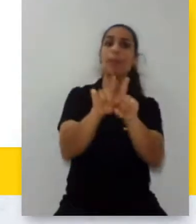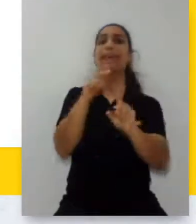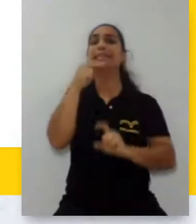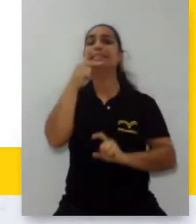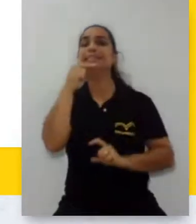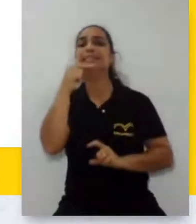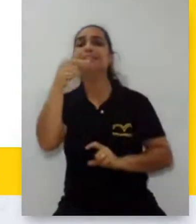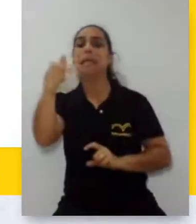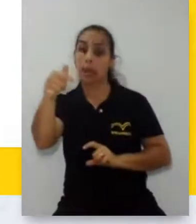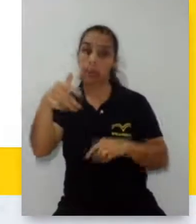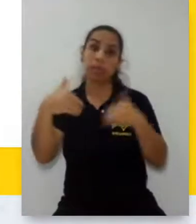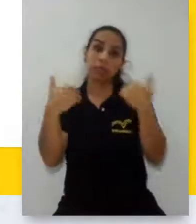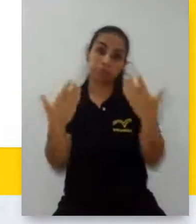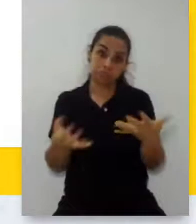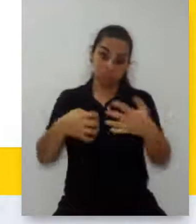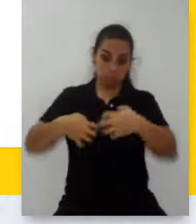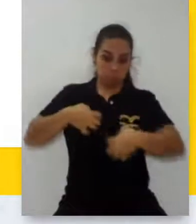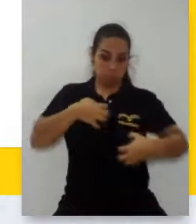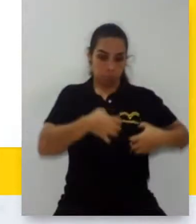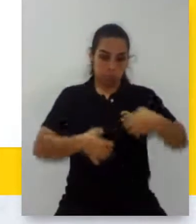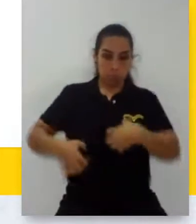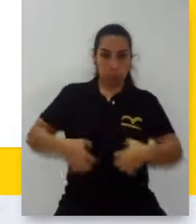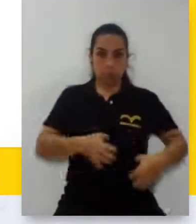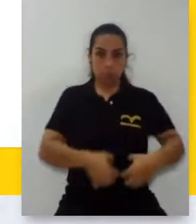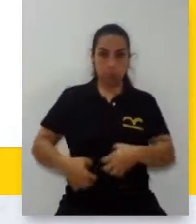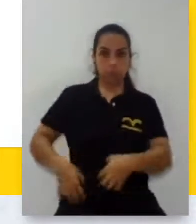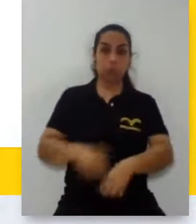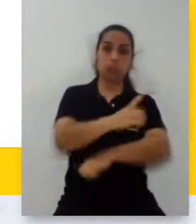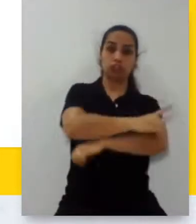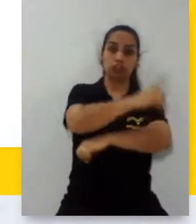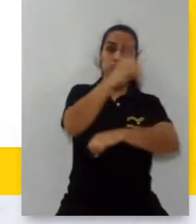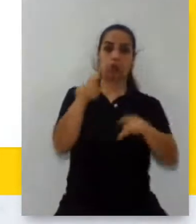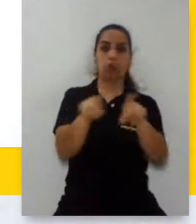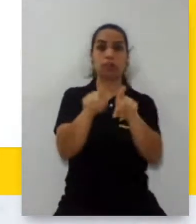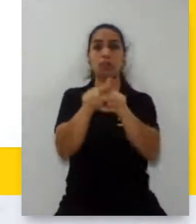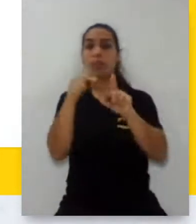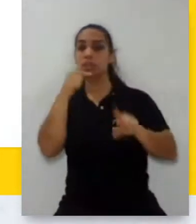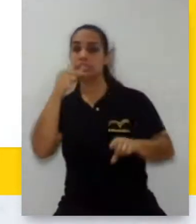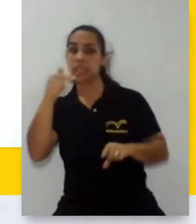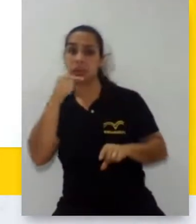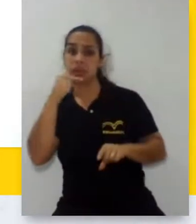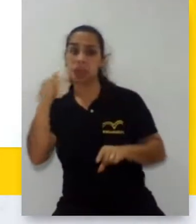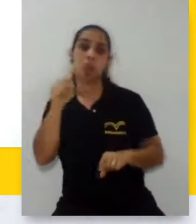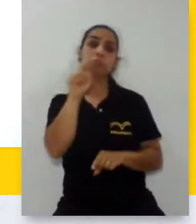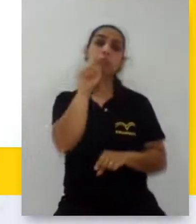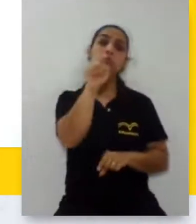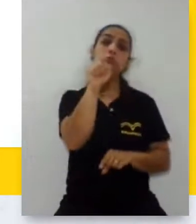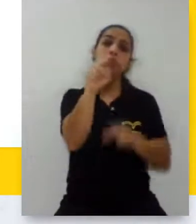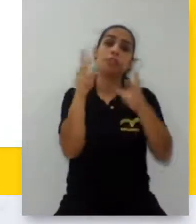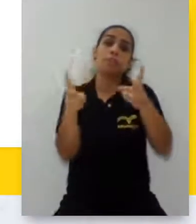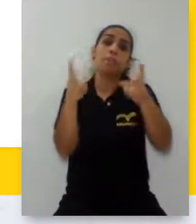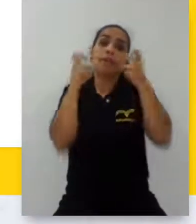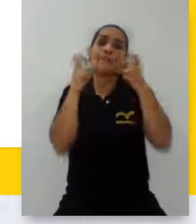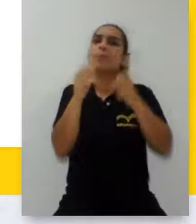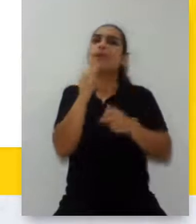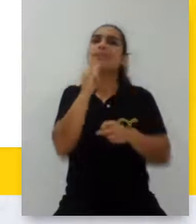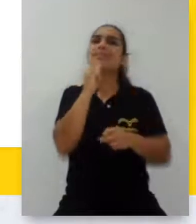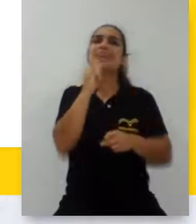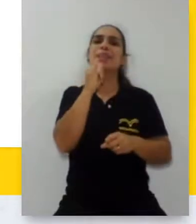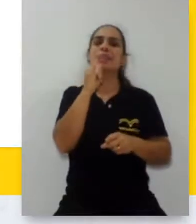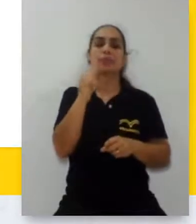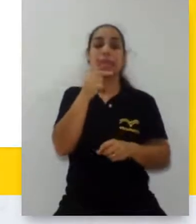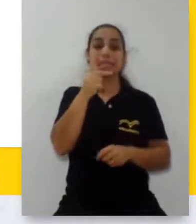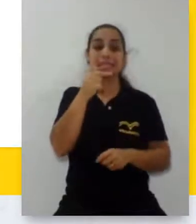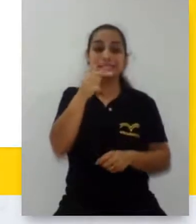nestes ciclos, diário e semanal. Então, você vai ver que quando você está chegando para o fim da semana, você já está se sentindo mais cansado, por causa do teu